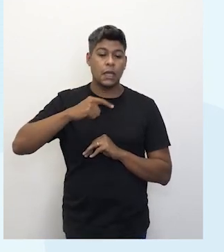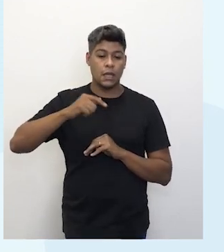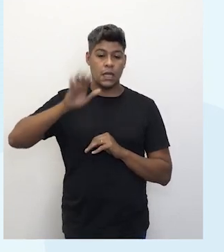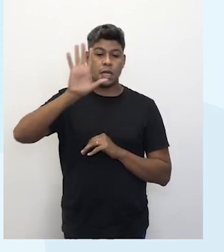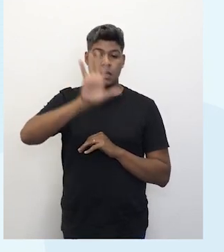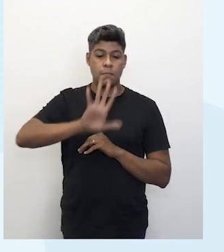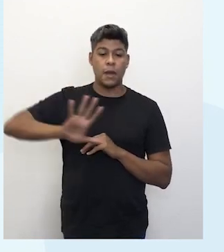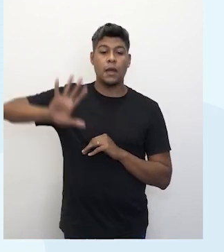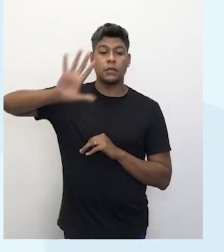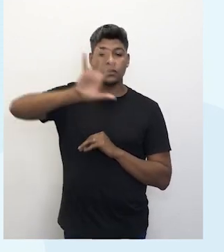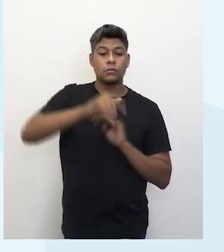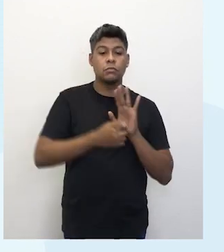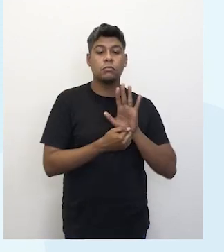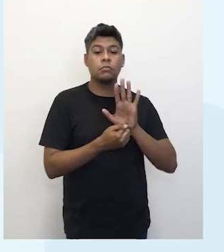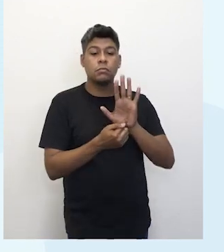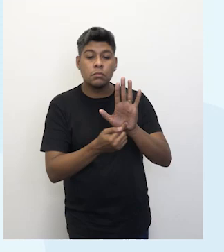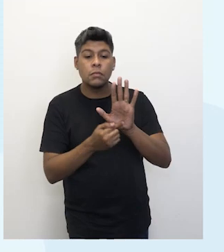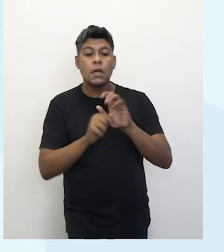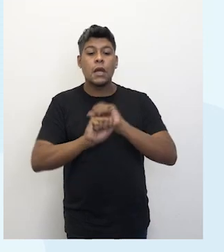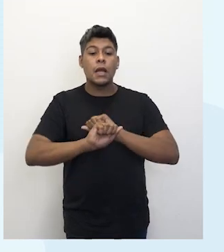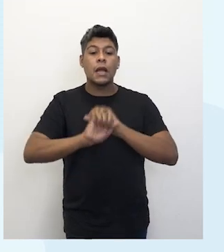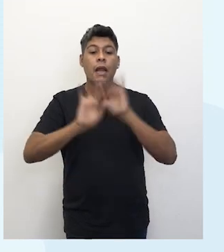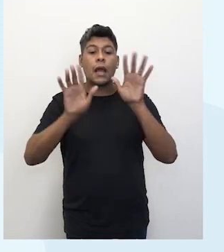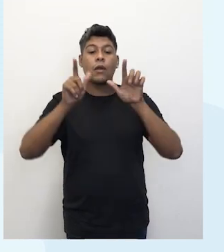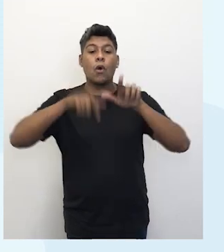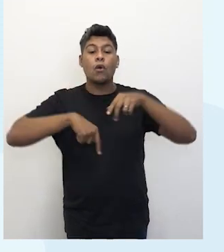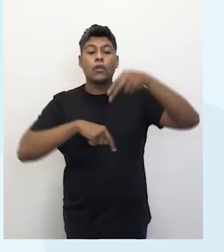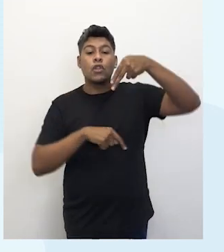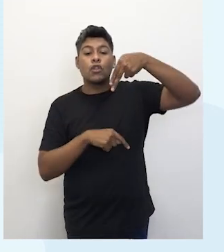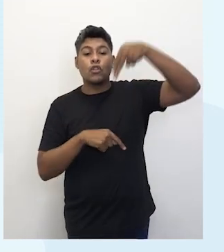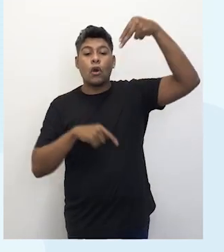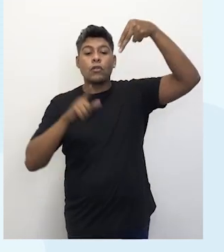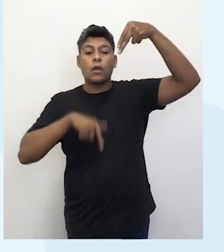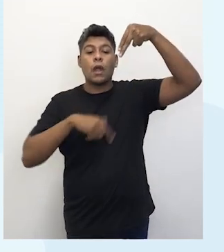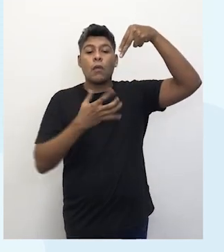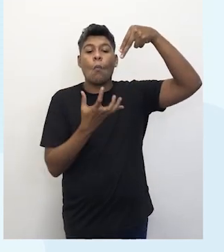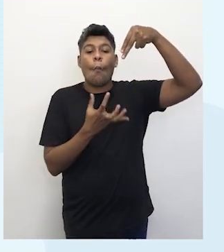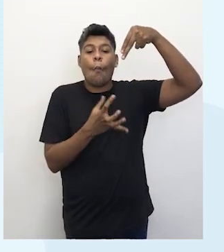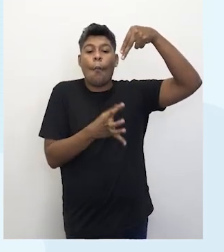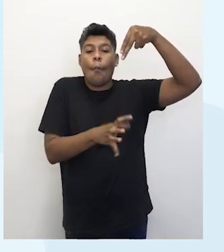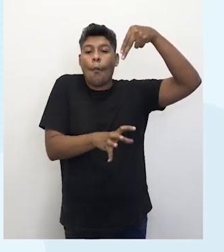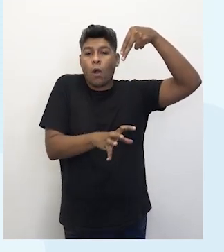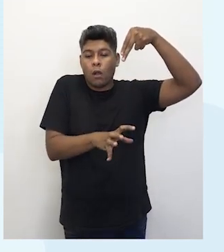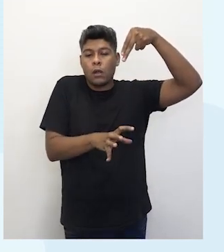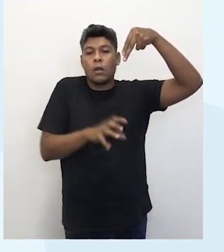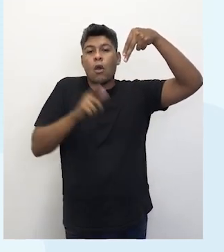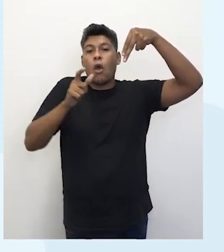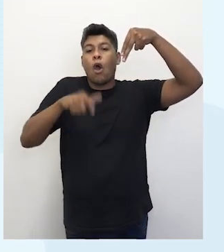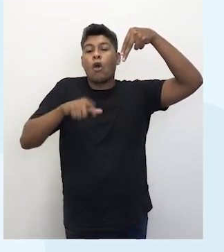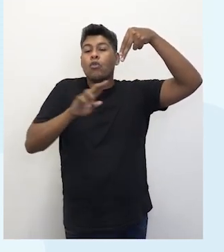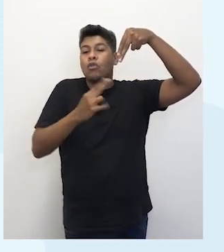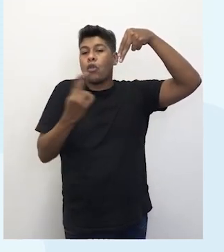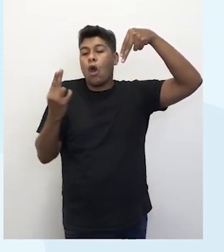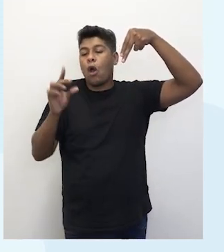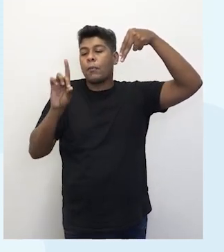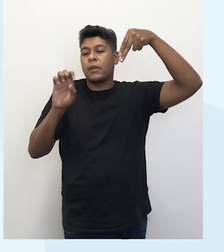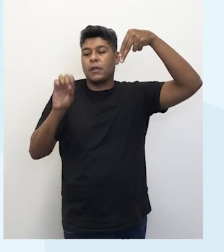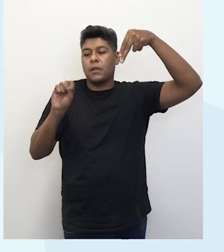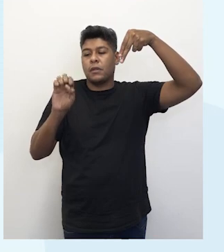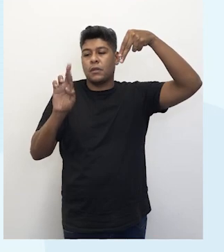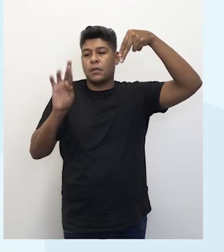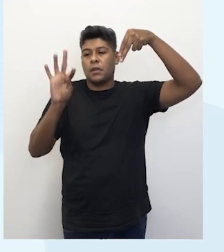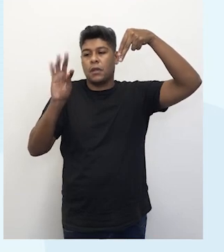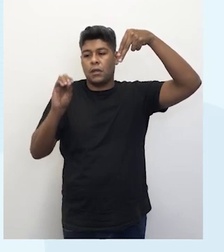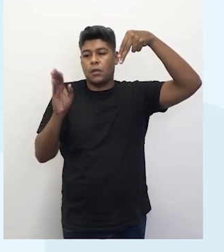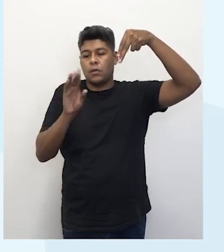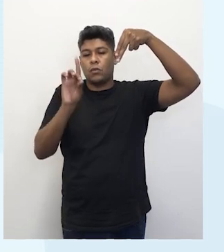e é nós vamos um testar aqui naquela parte Clara ao norte e é o deserto do Saara né o maior deserto do